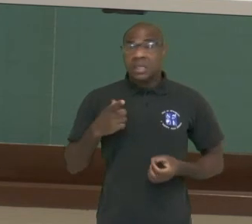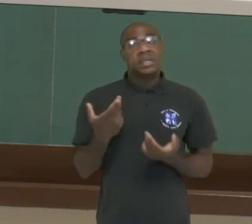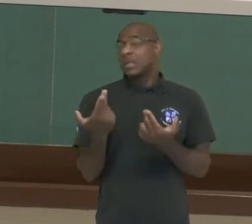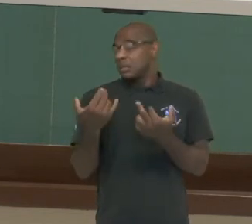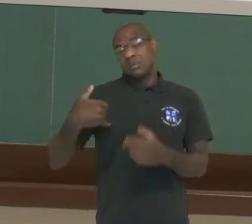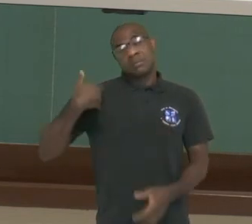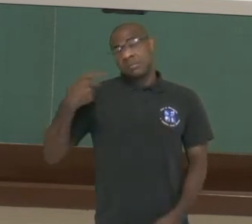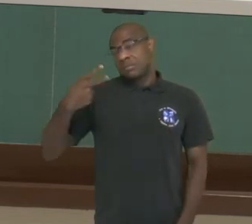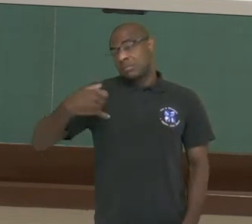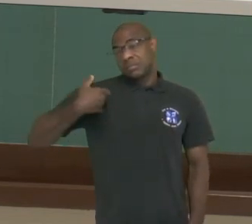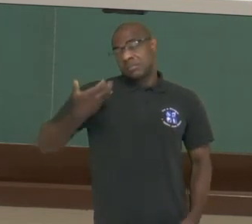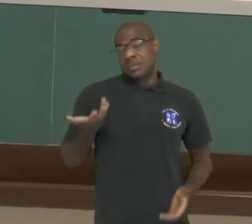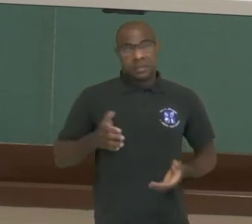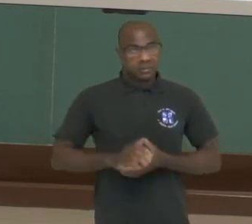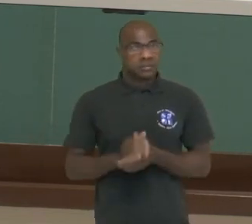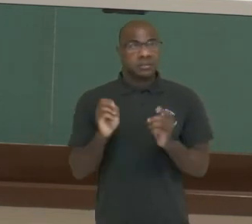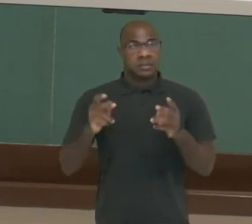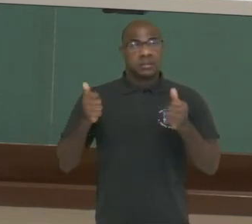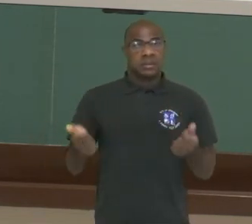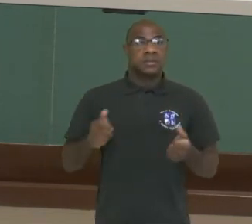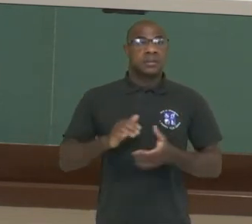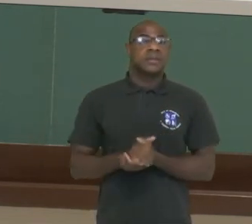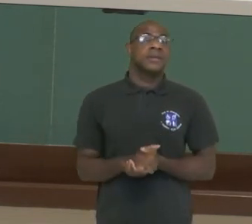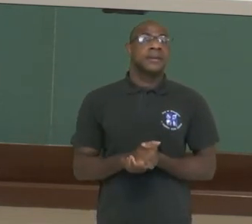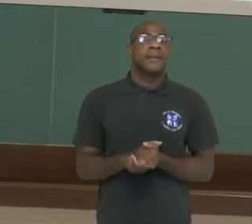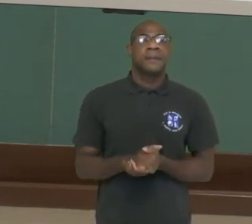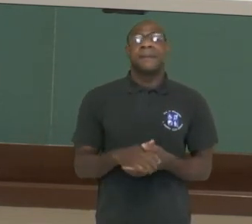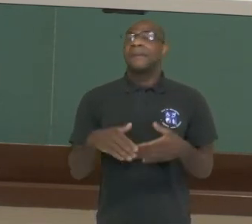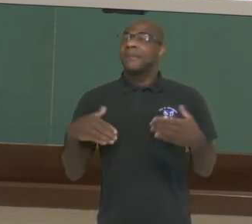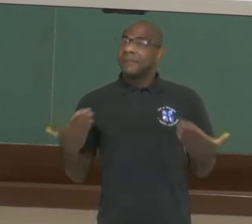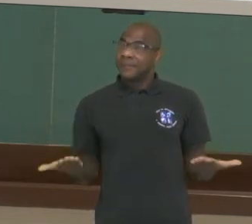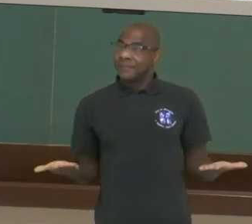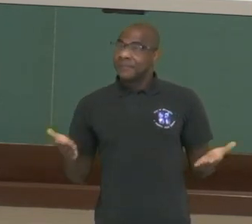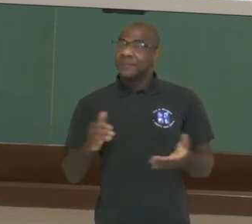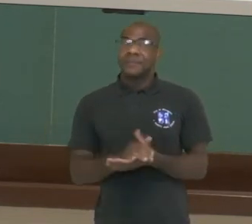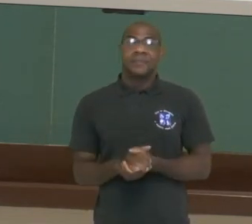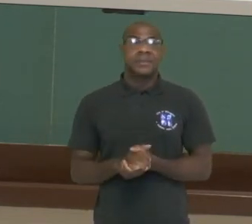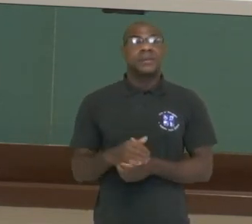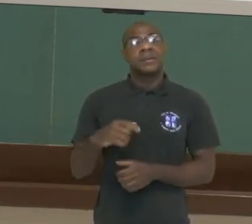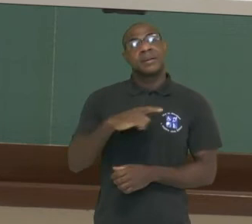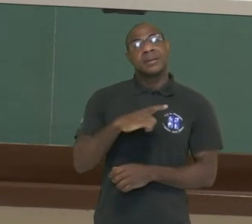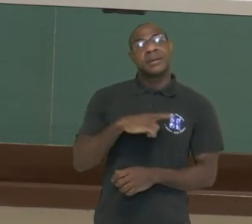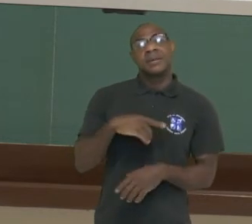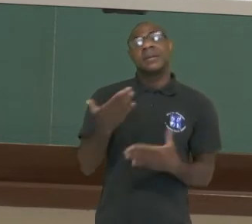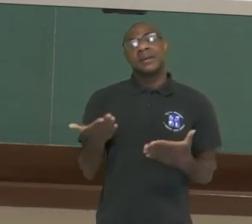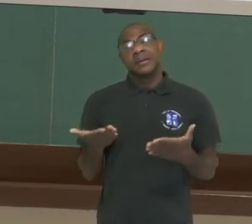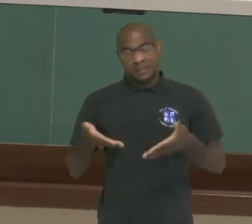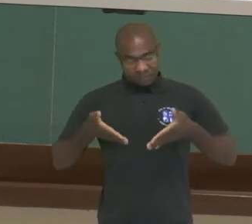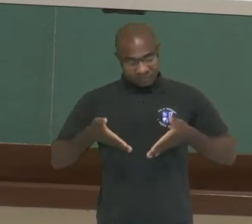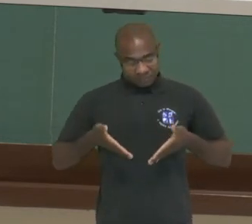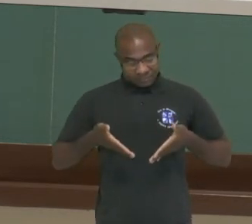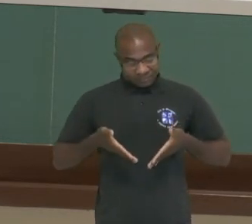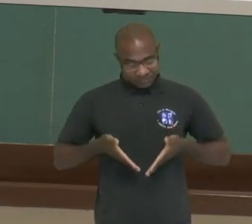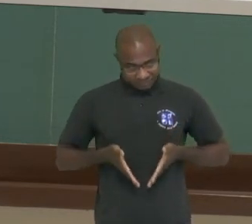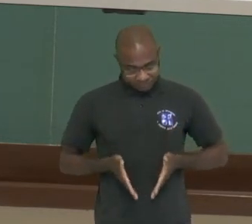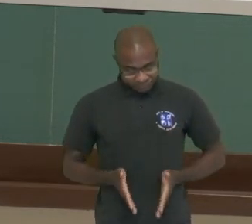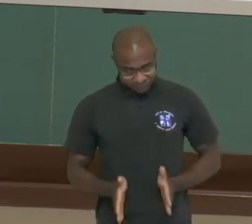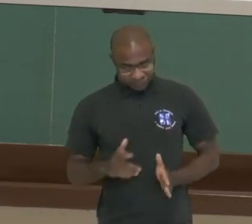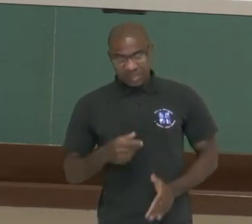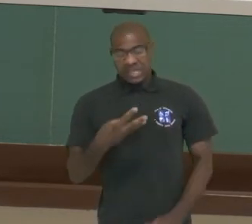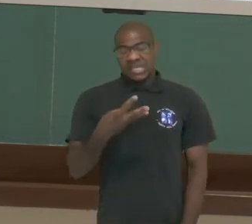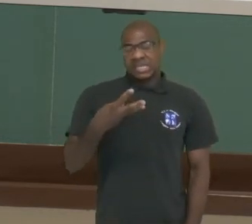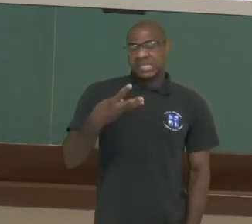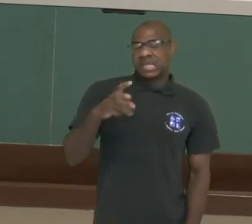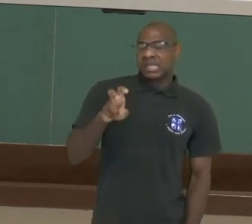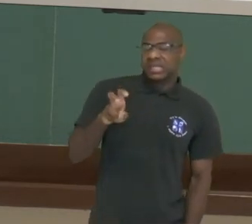exatamente a sua idade, ok? Assim sendo, gestações a partir de